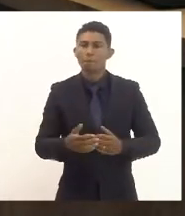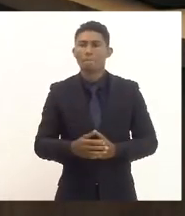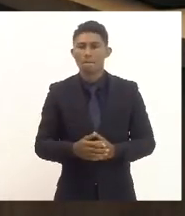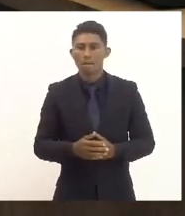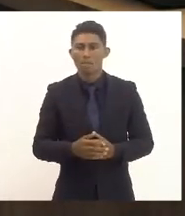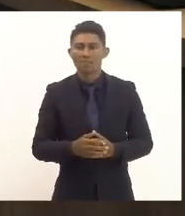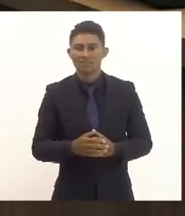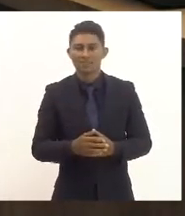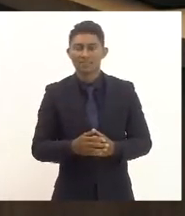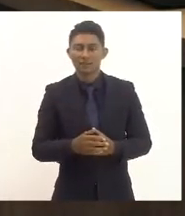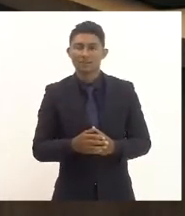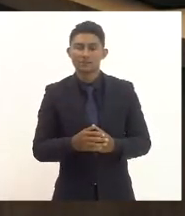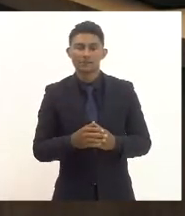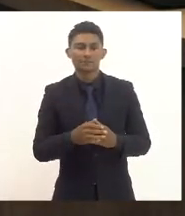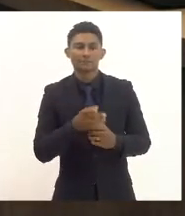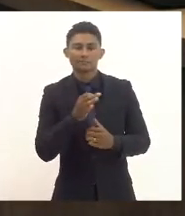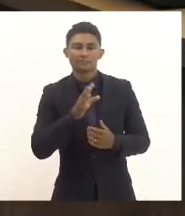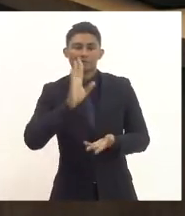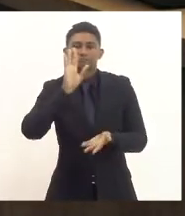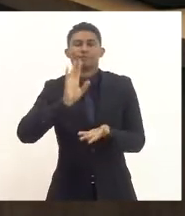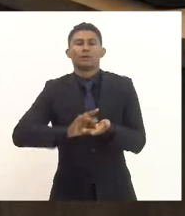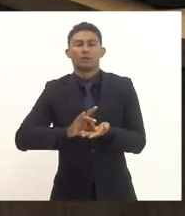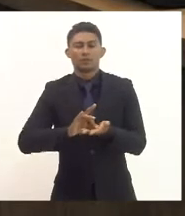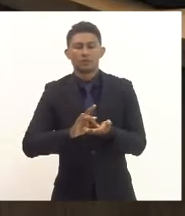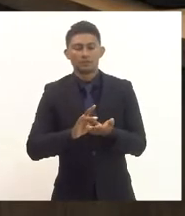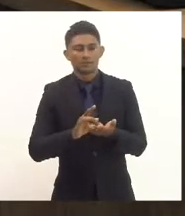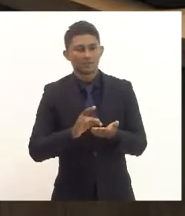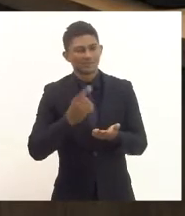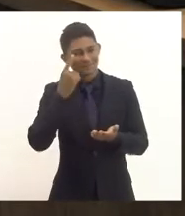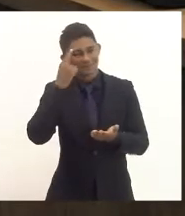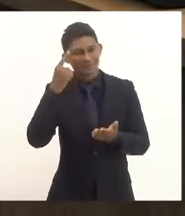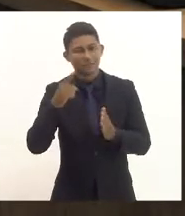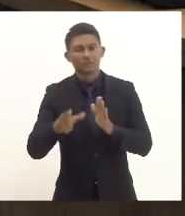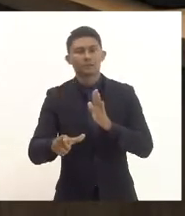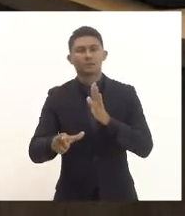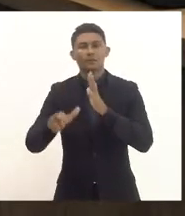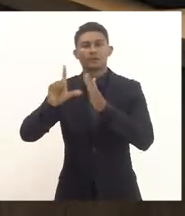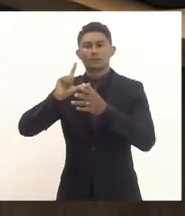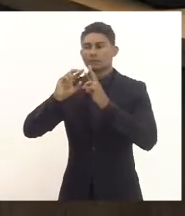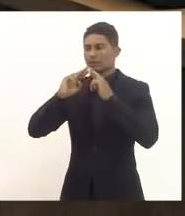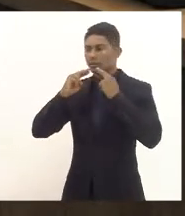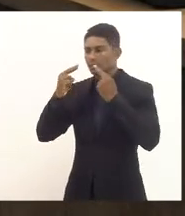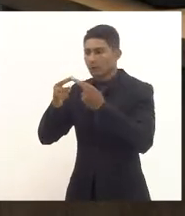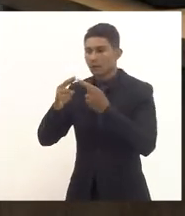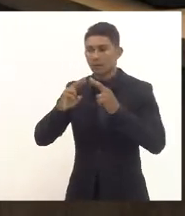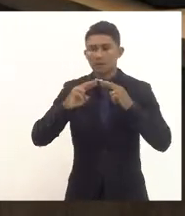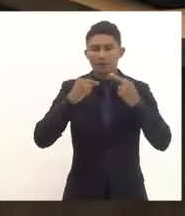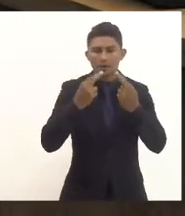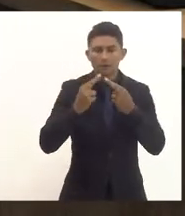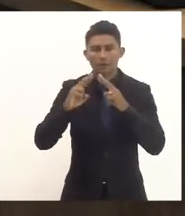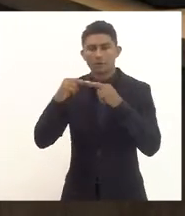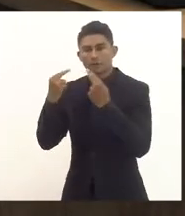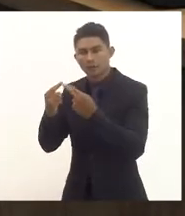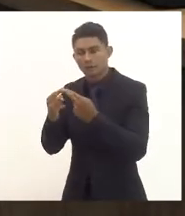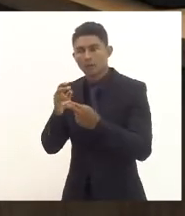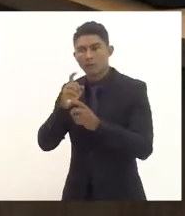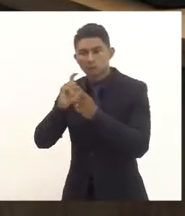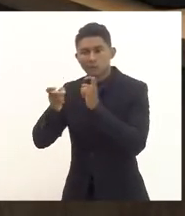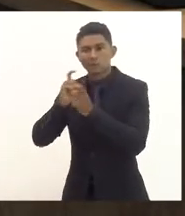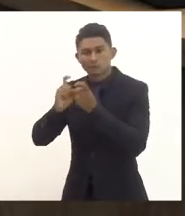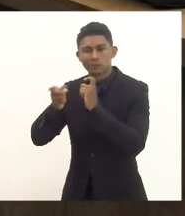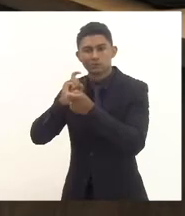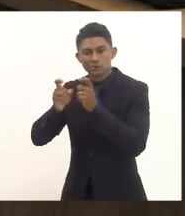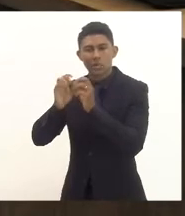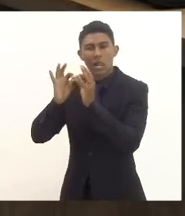é bem próximo da realidade as audiências públicas realizadas e as intensas